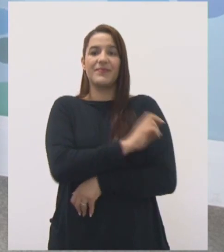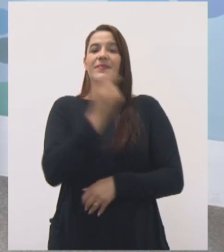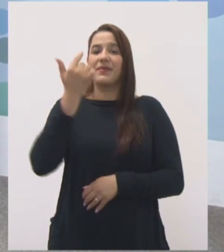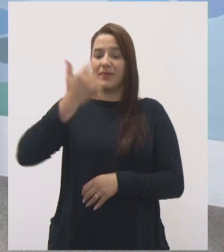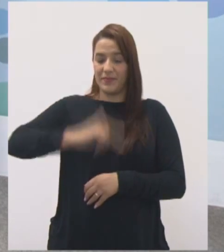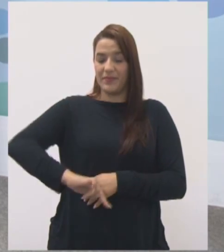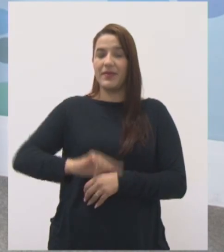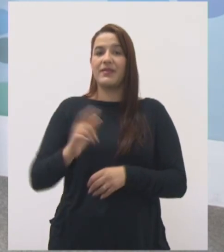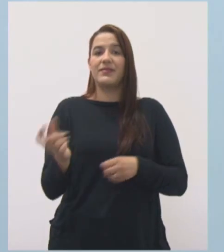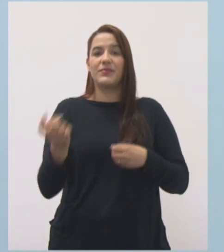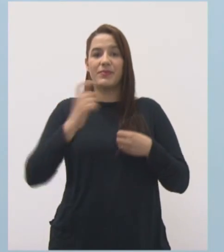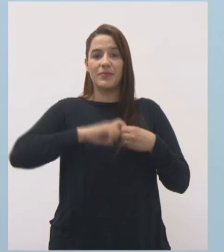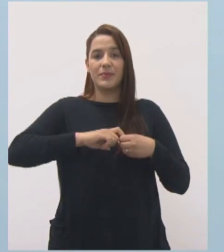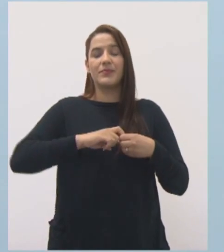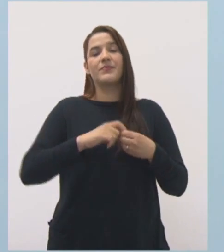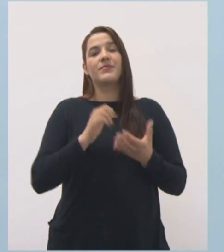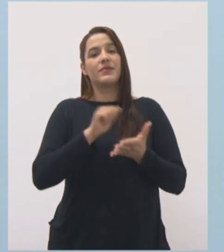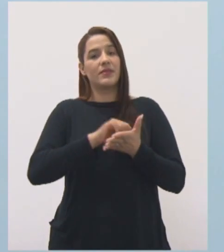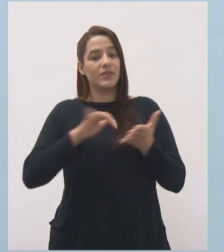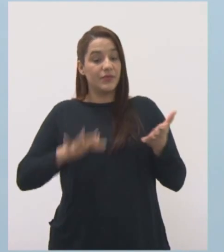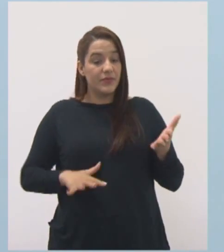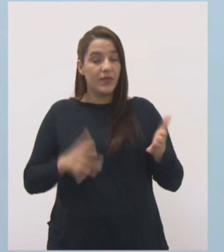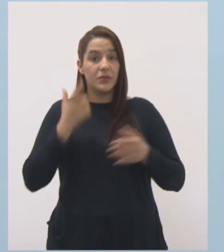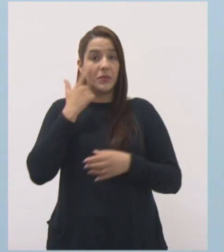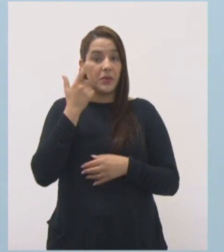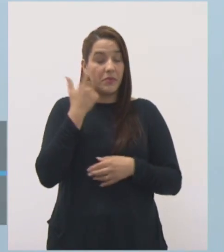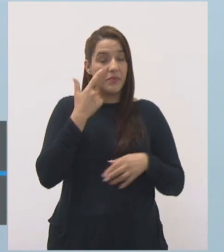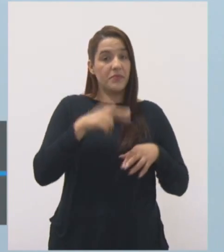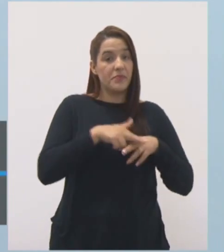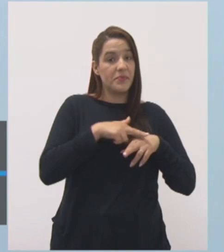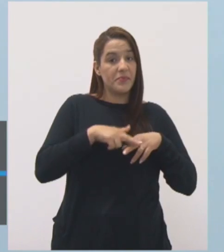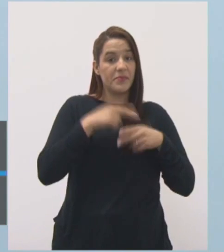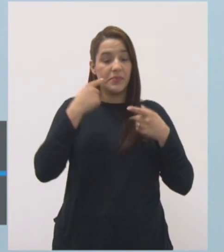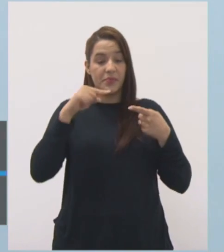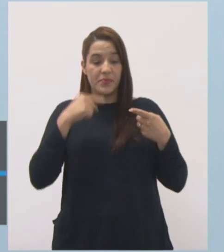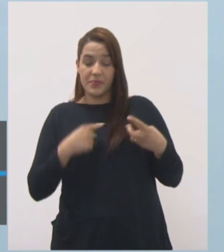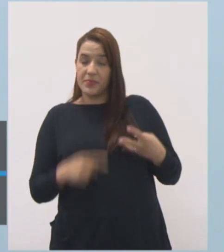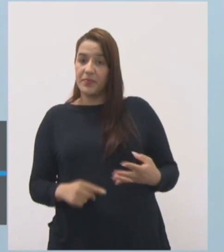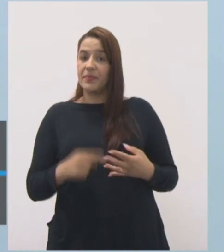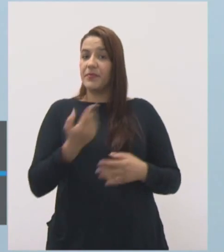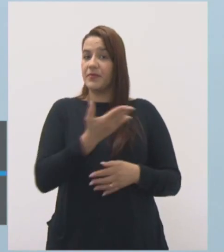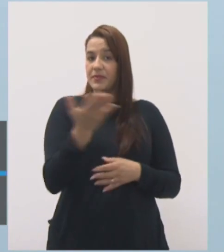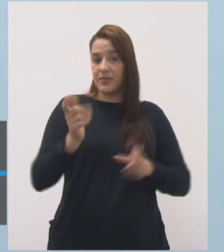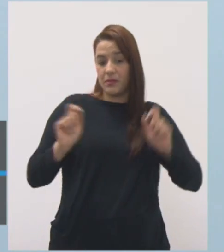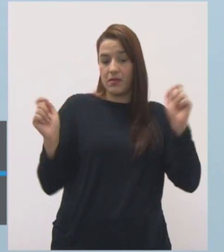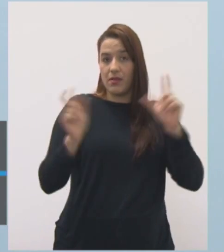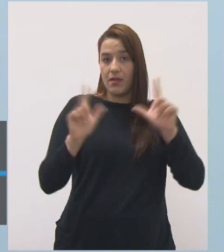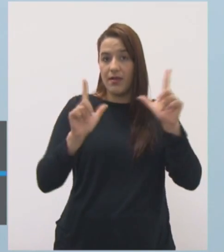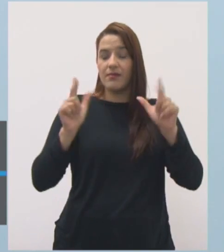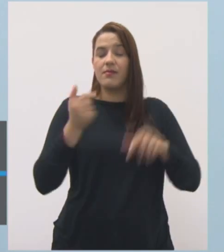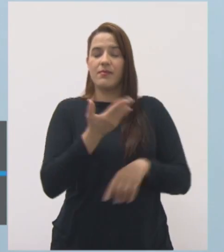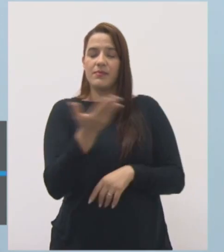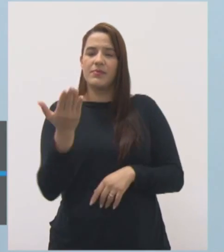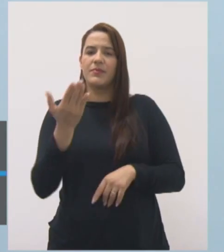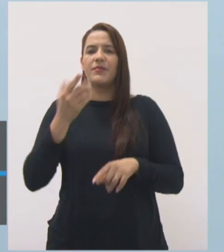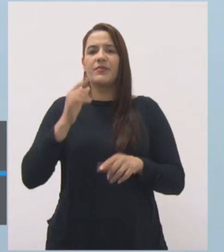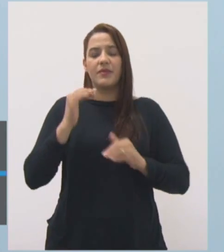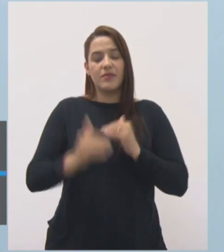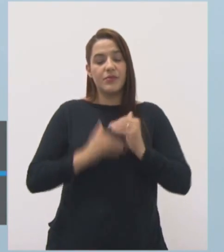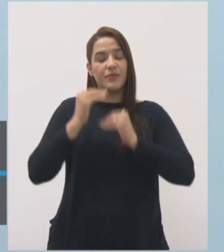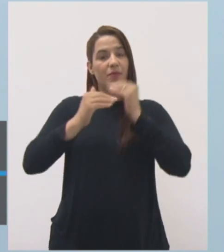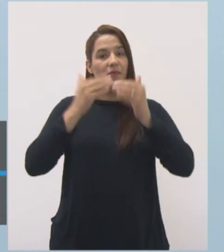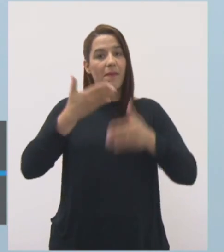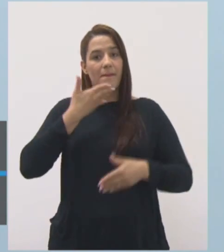Mais uma correção aí, ó. Todo mundo fica ligadinho, antenado, porque é para vocês poderem desenvolver